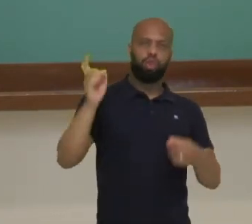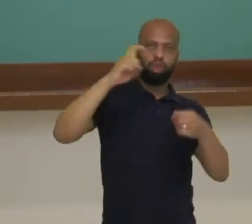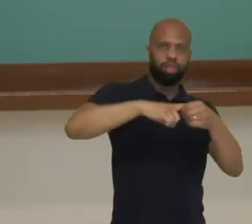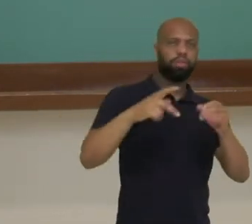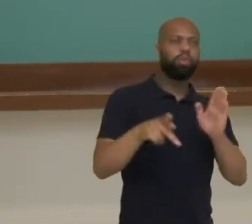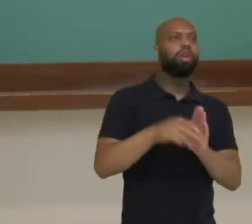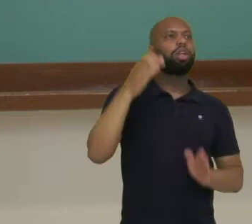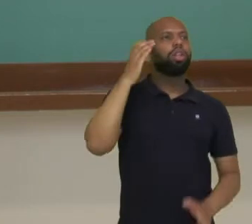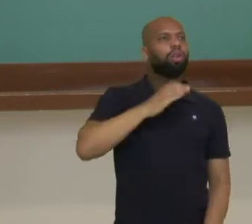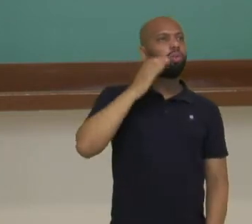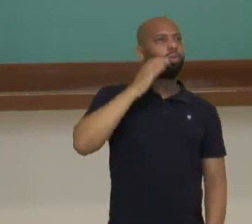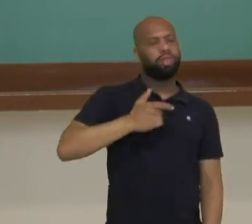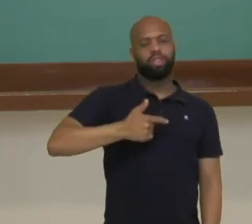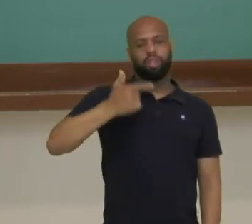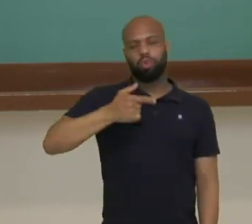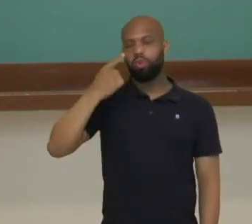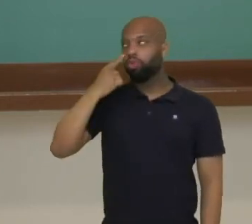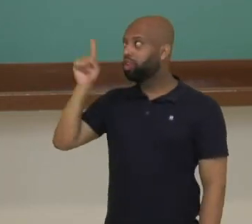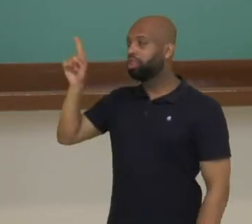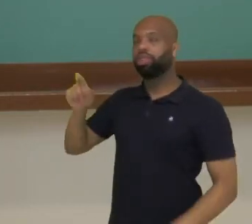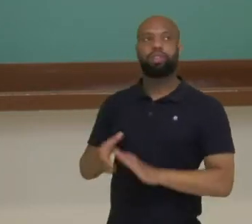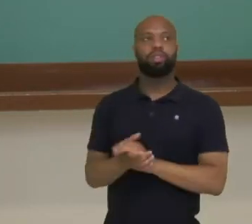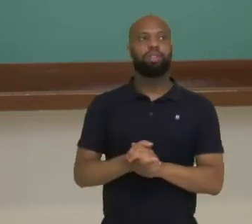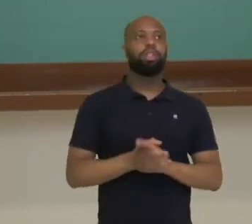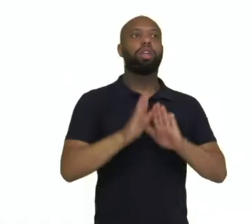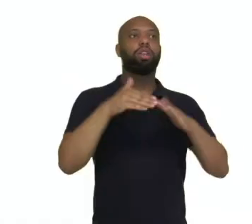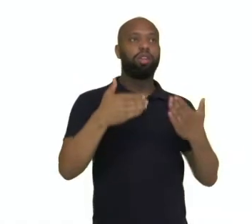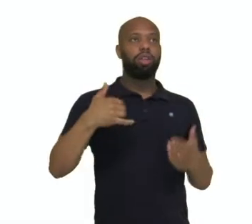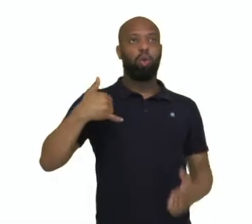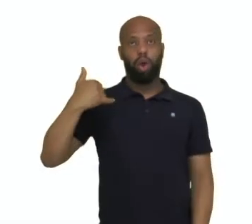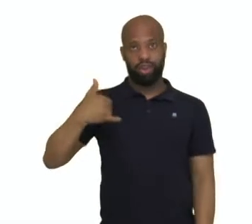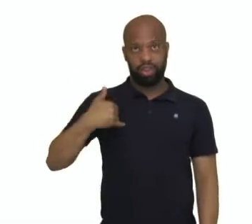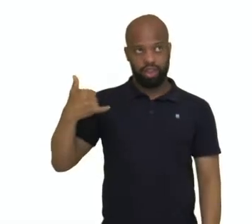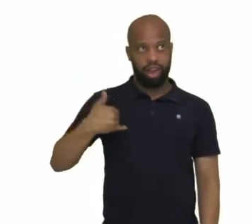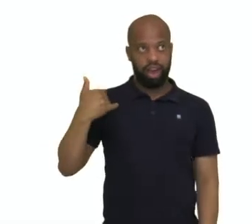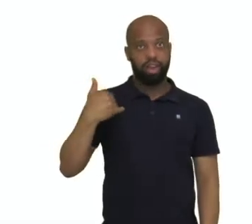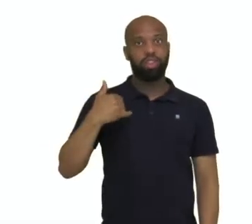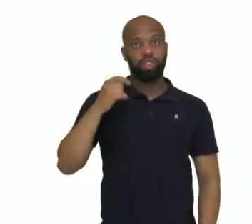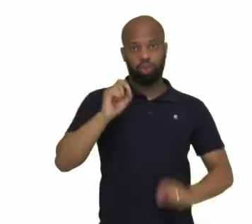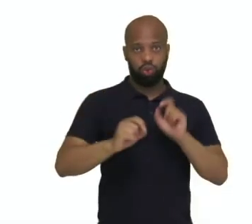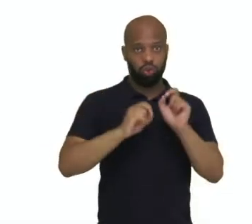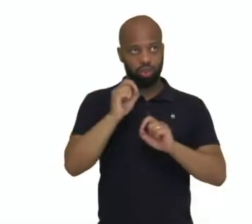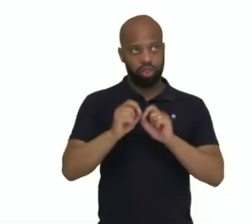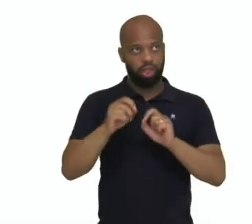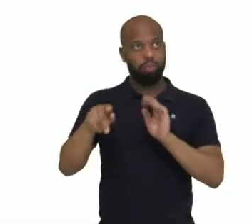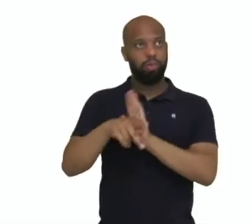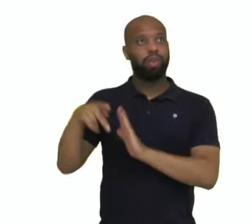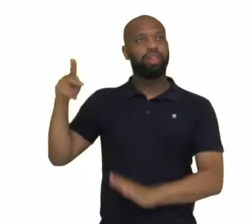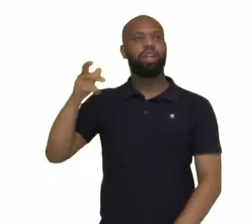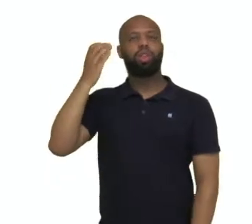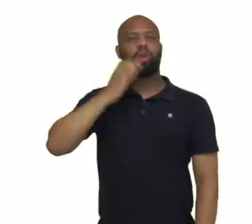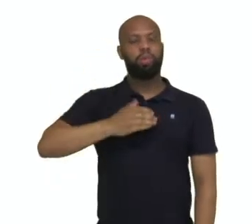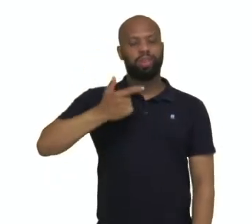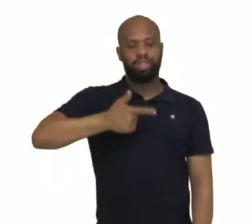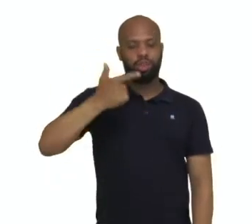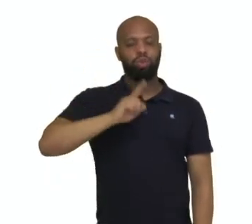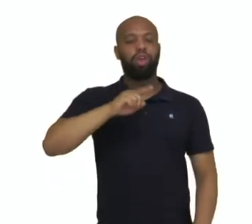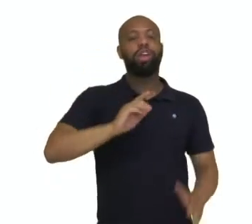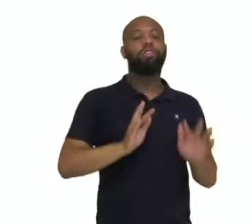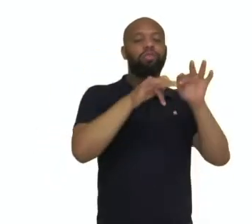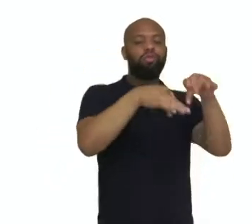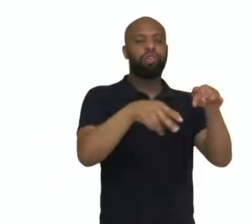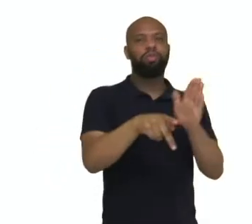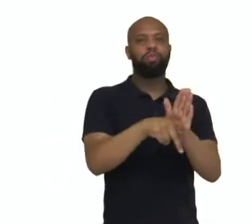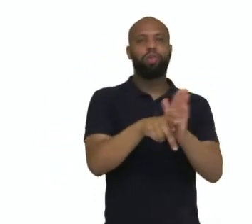Pedro II. Olha só, a maioridade do Dom Pedro II significou o fim do período regencial